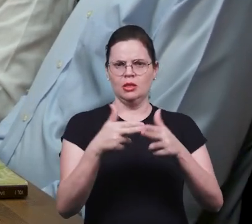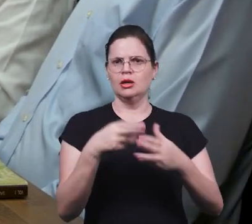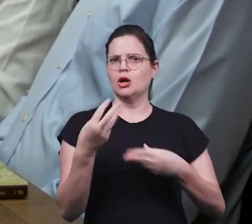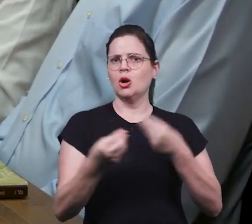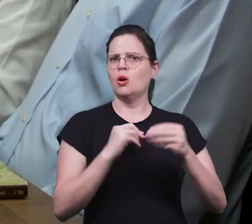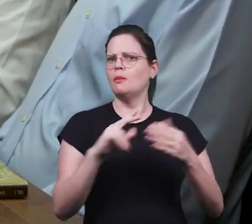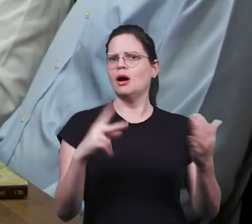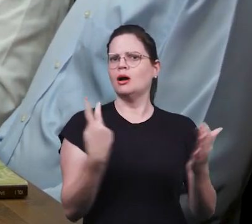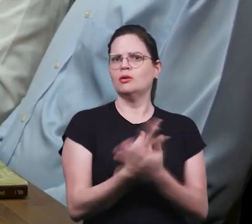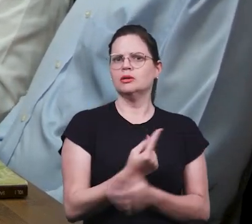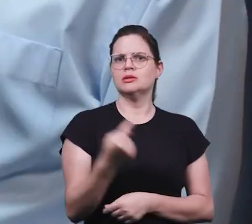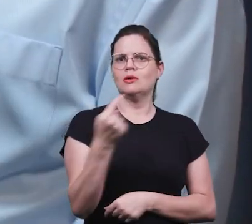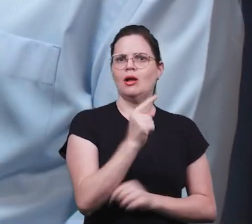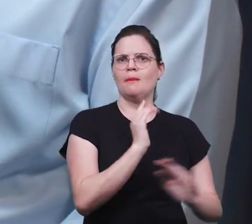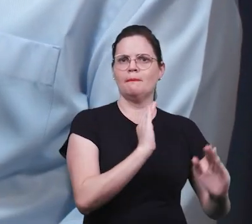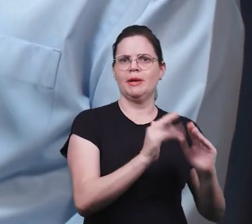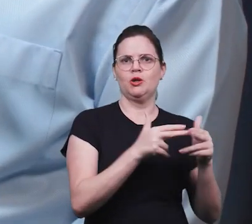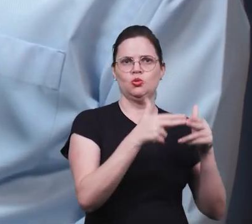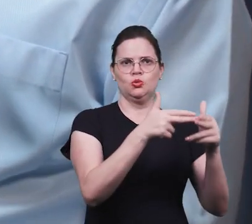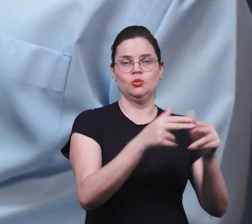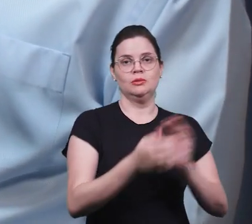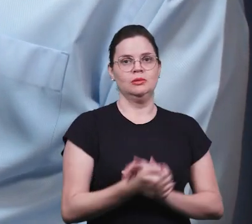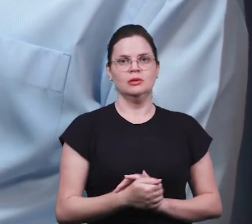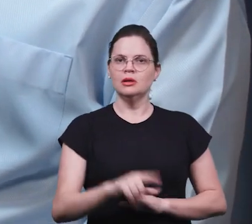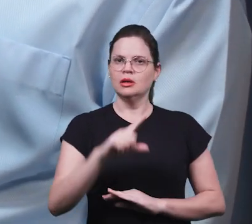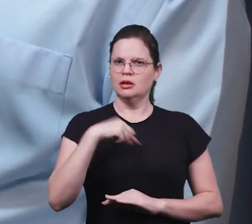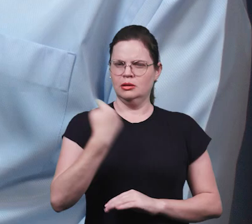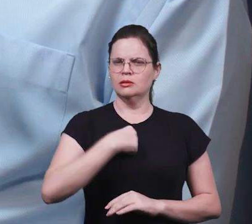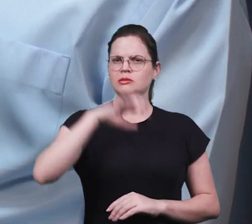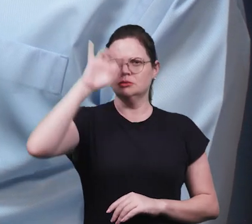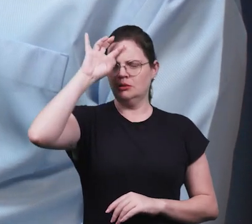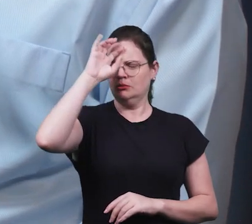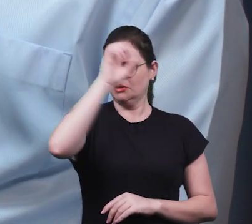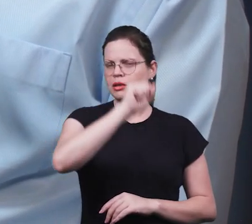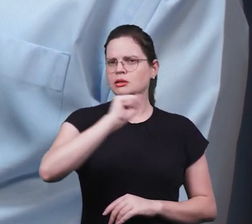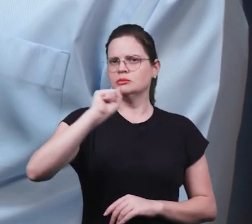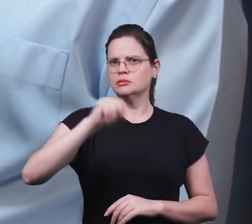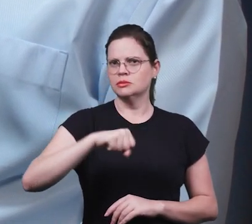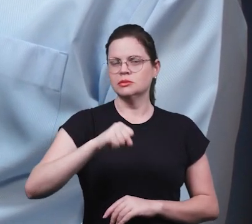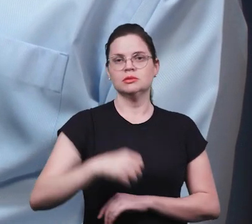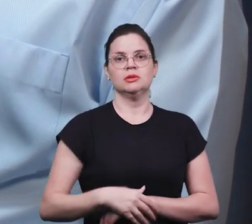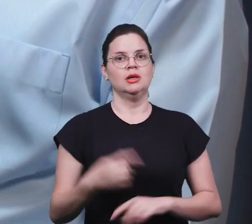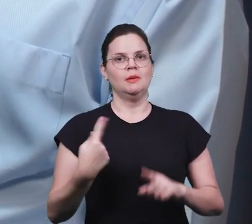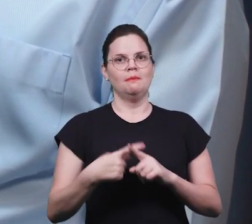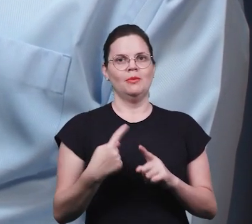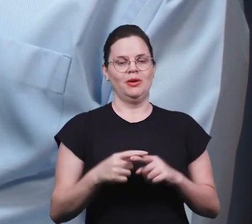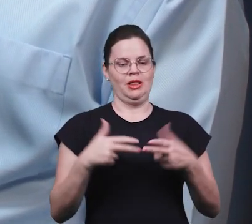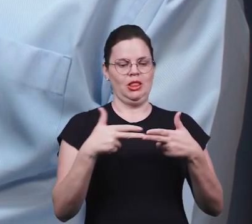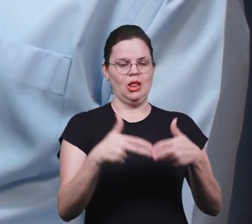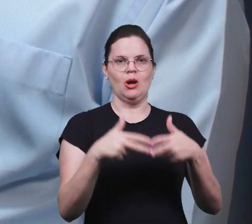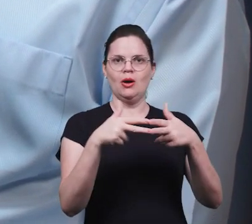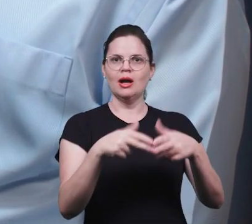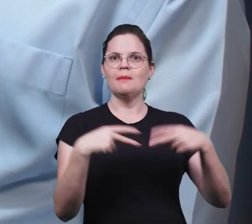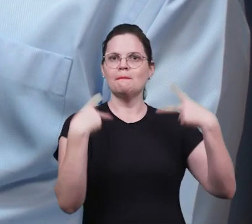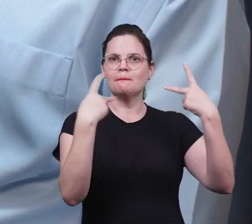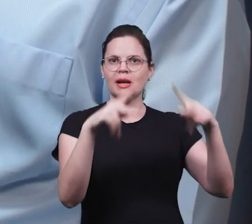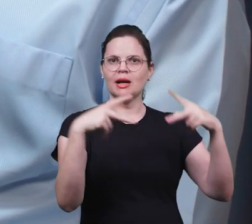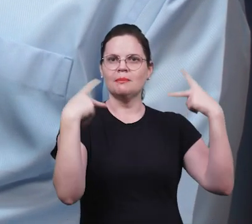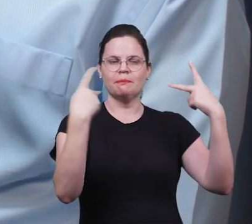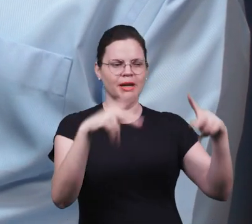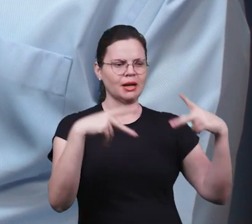dias de Noé. E traz um ensino muito grande para nós, né? Um pregoeiro da justiça no meio de toda a